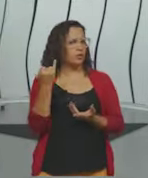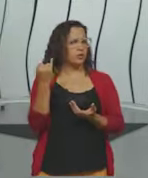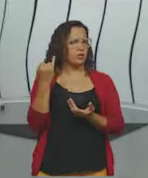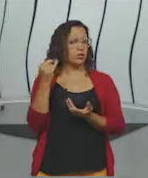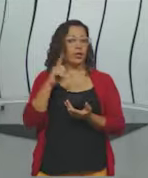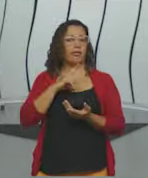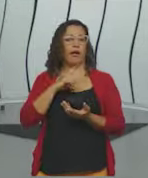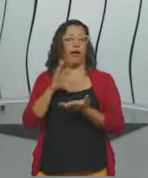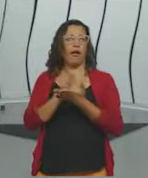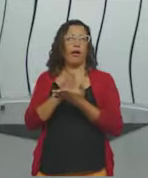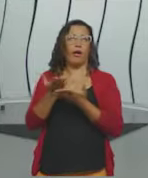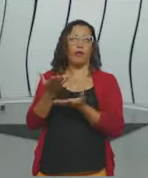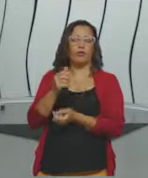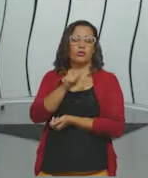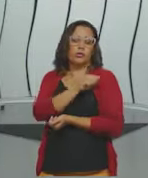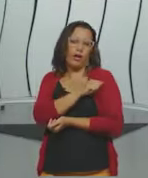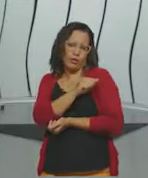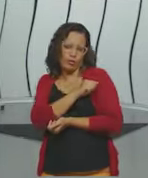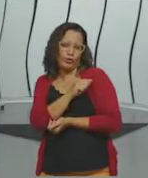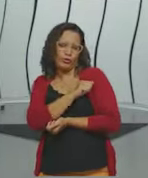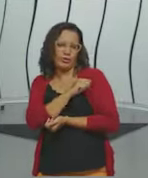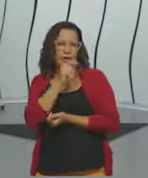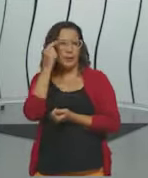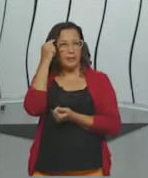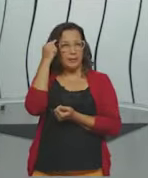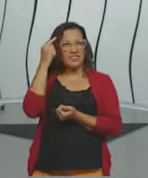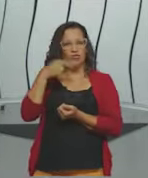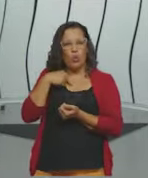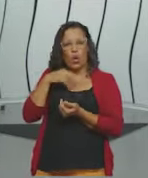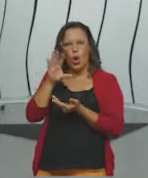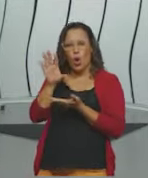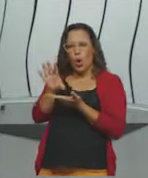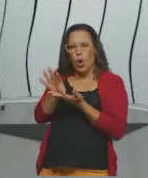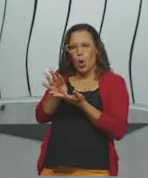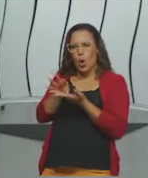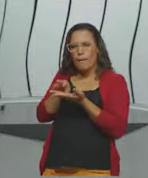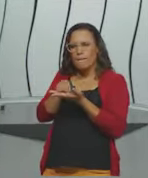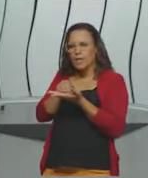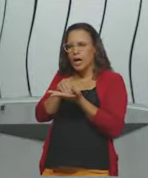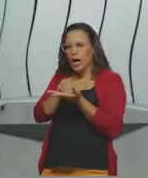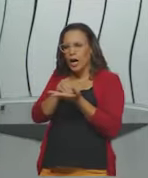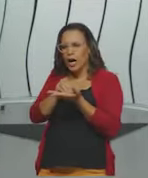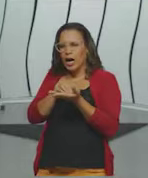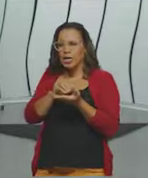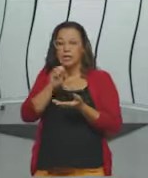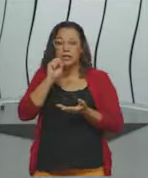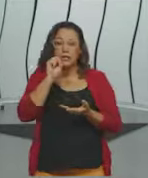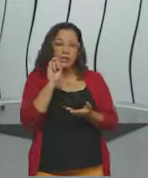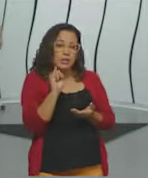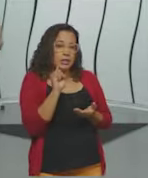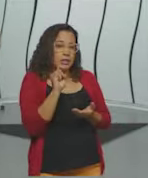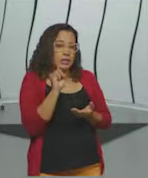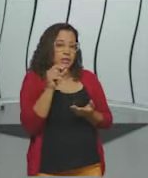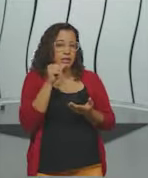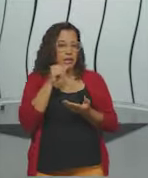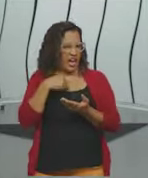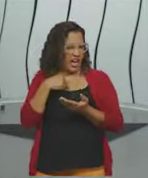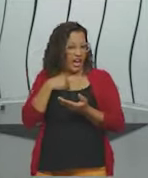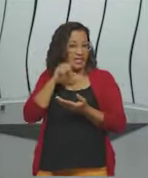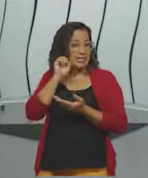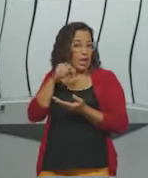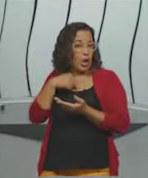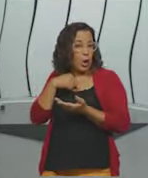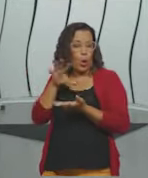tem aluno que acha que se ele copiar, que ele só vai ter problemas se ele